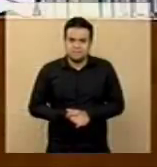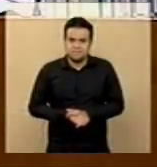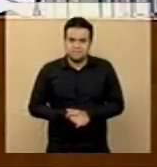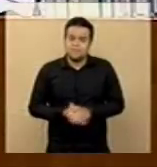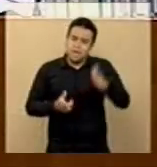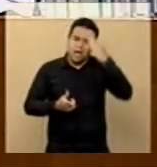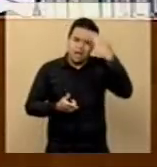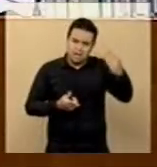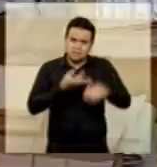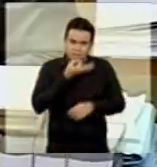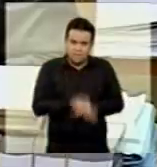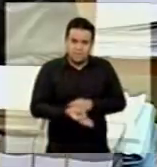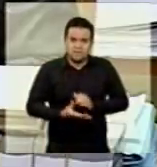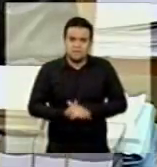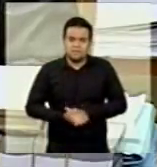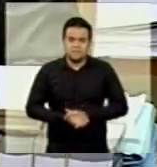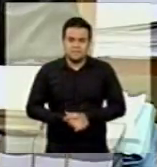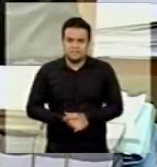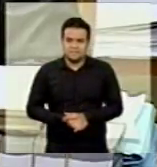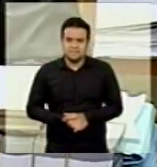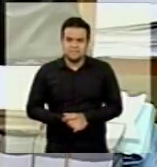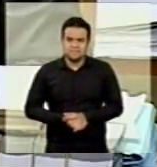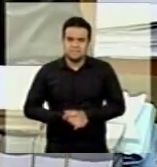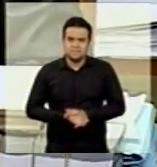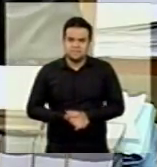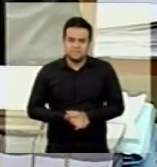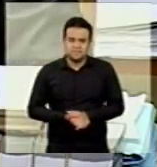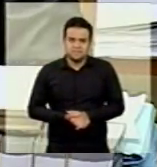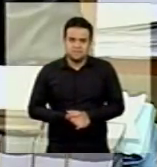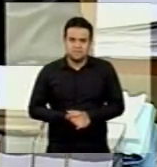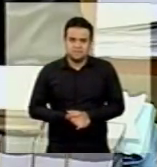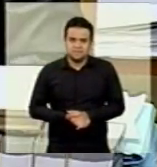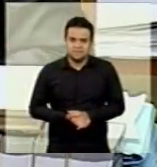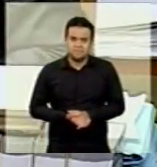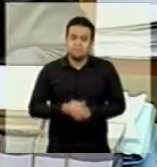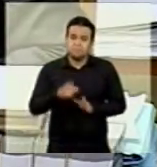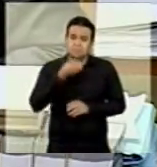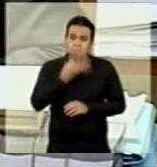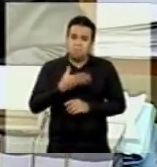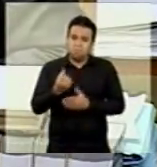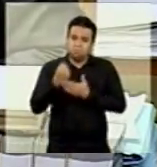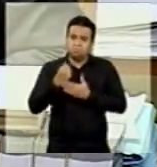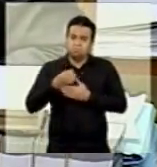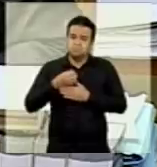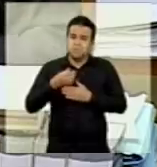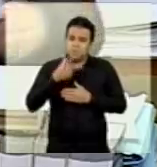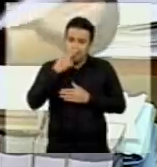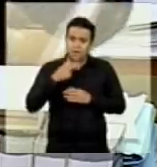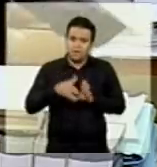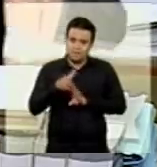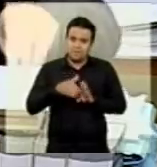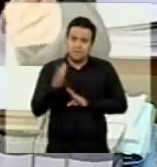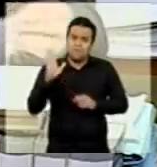de Vossa Excelência. Não, pelo contrário, a intervenção da Vossa Excelência sempre ilumina o caminho de meus